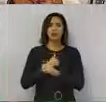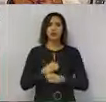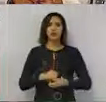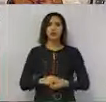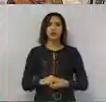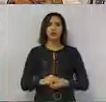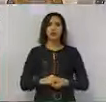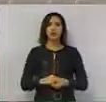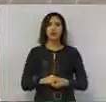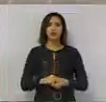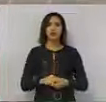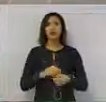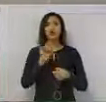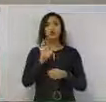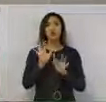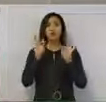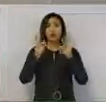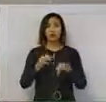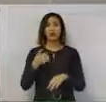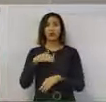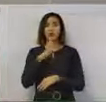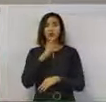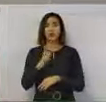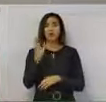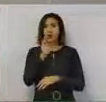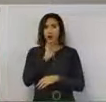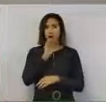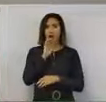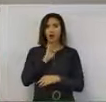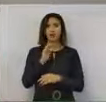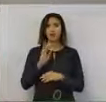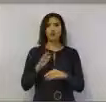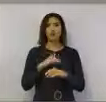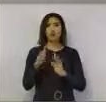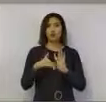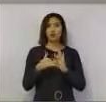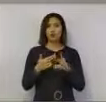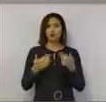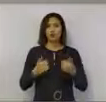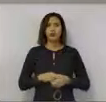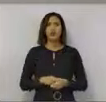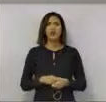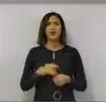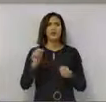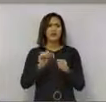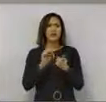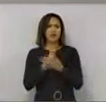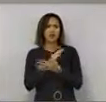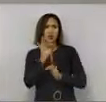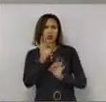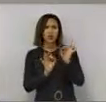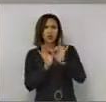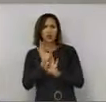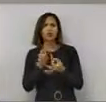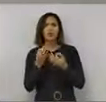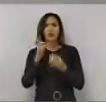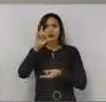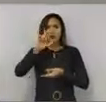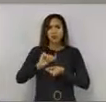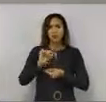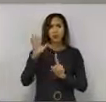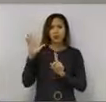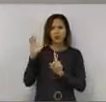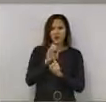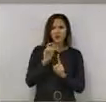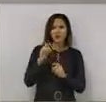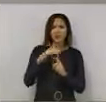Ok. Aí aqui só para concluir, eu vou responder rapidamente os 2 últimos quesitos, né? Se vai ser feito algum plano para reduzir os transtornos? Sim,